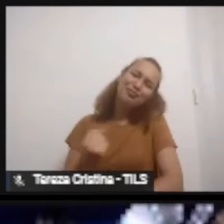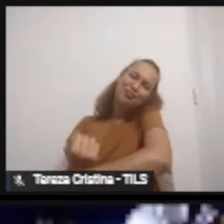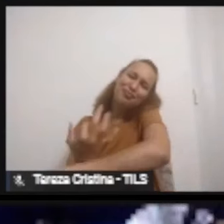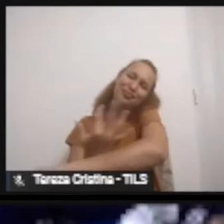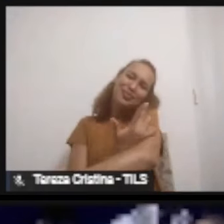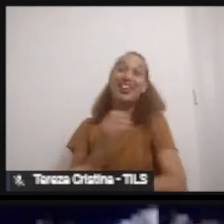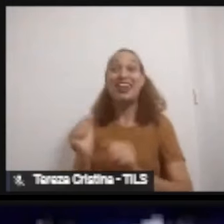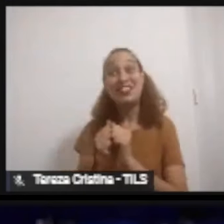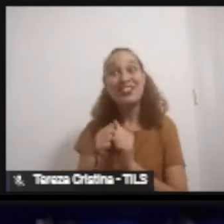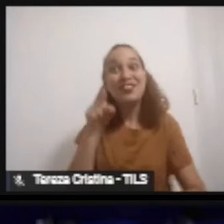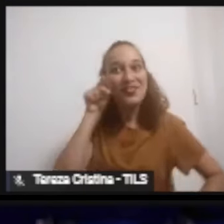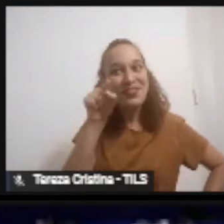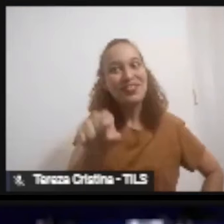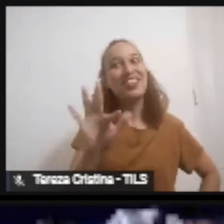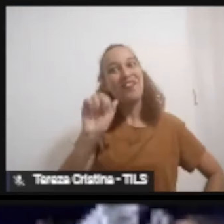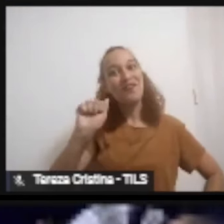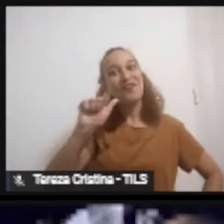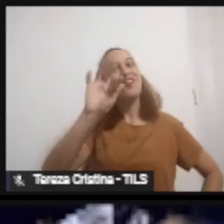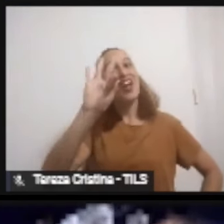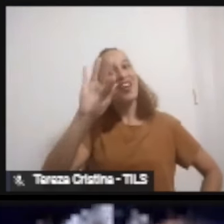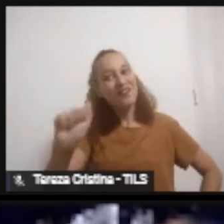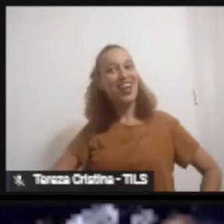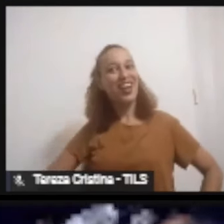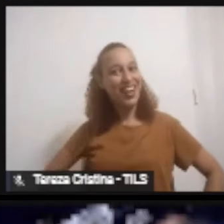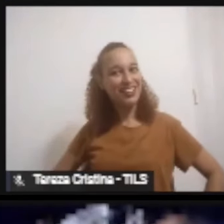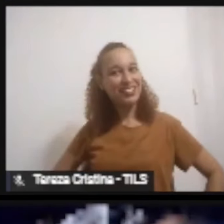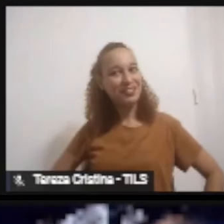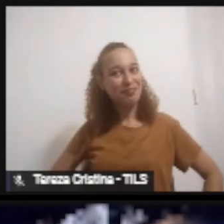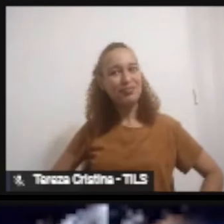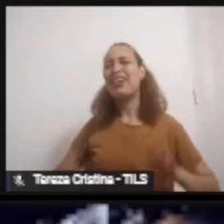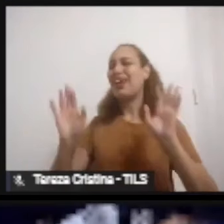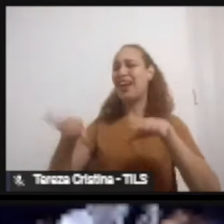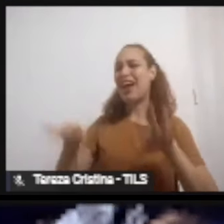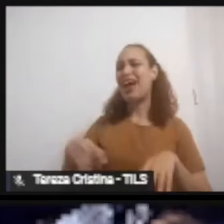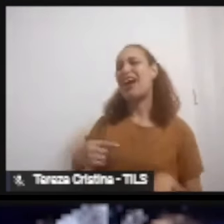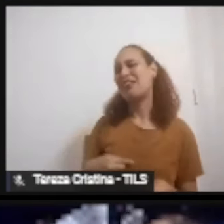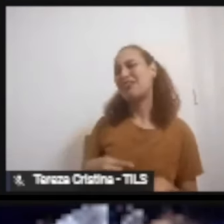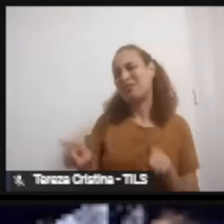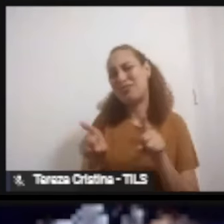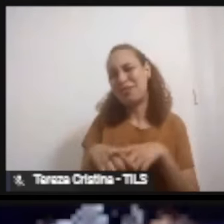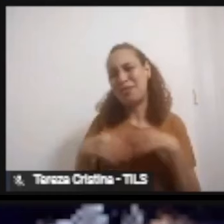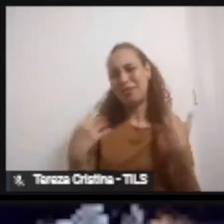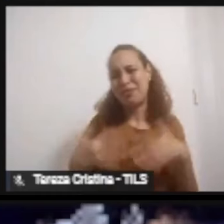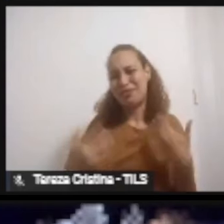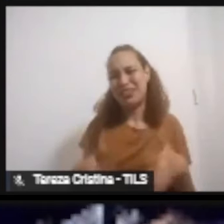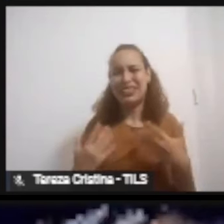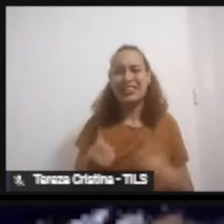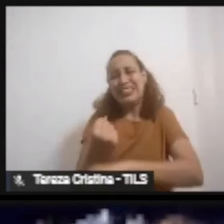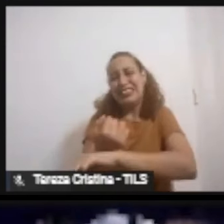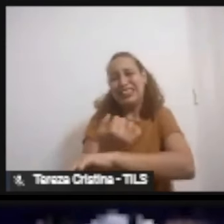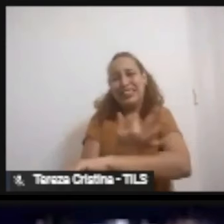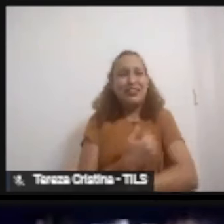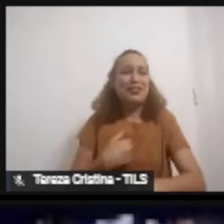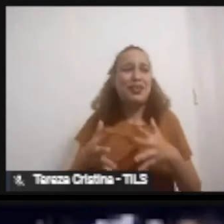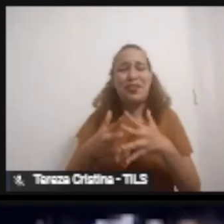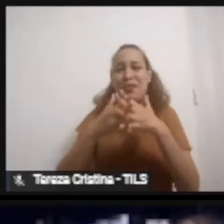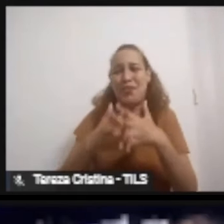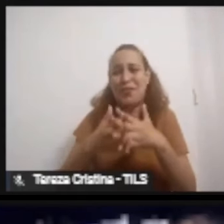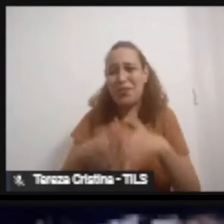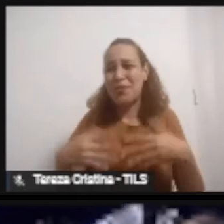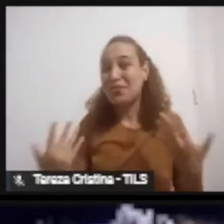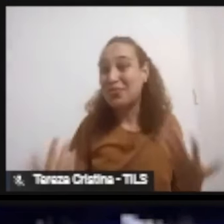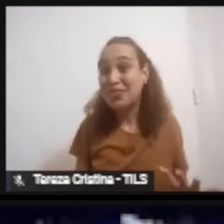momento. Meu, deixa eu falar então que eu também tô tão emocionada que eu tô até meio atrapalhada aqui, porque eu tô ao mesmo tempo